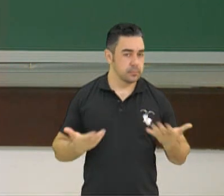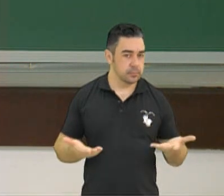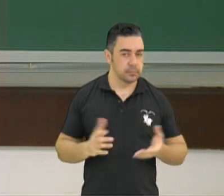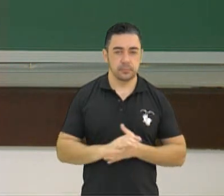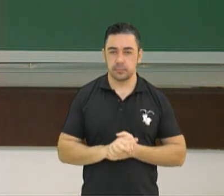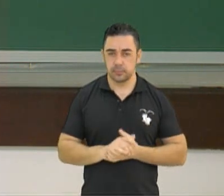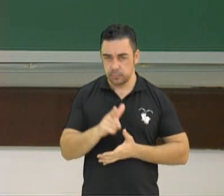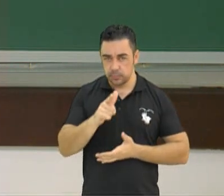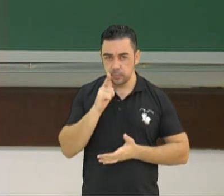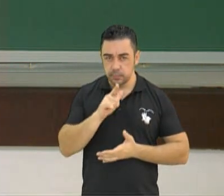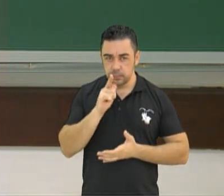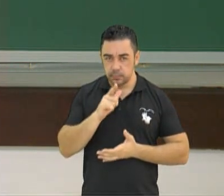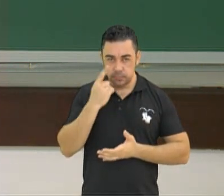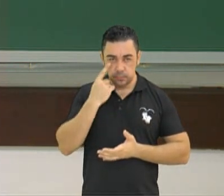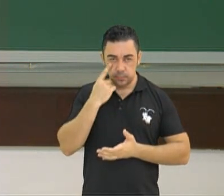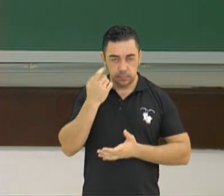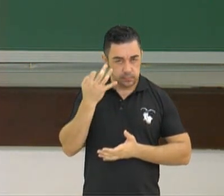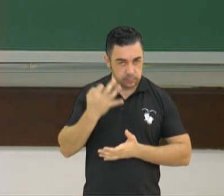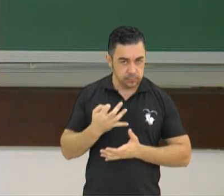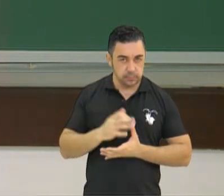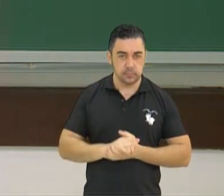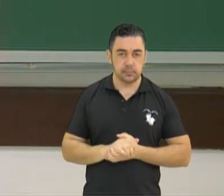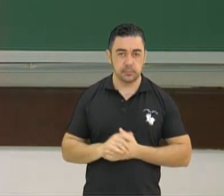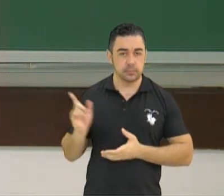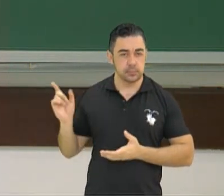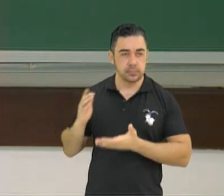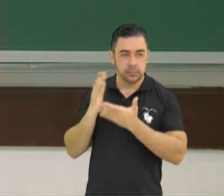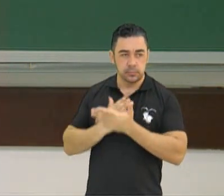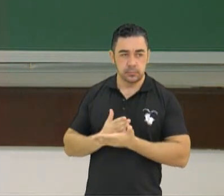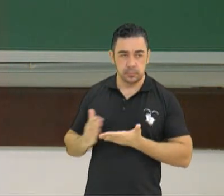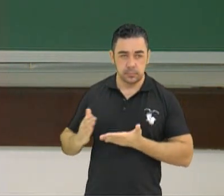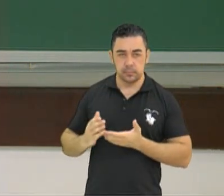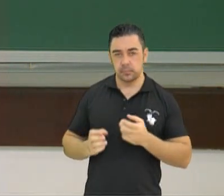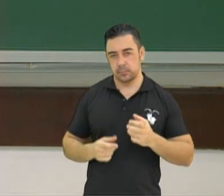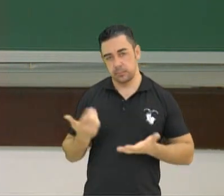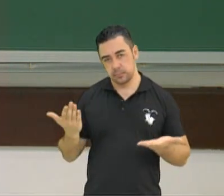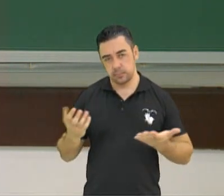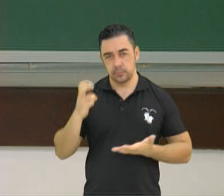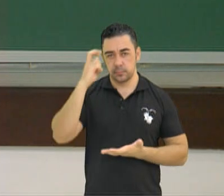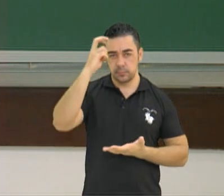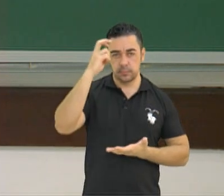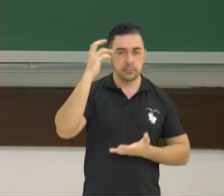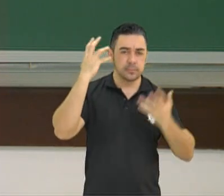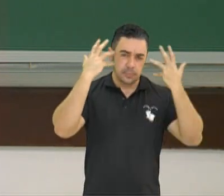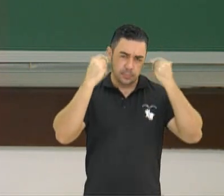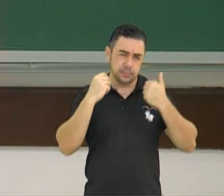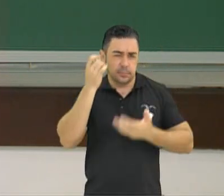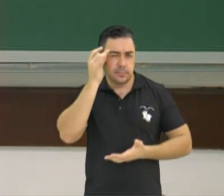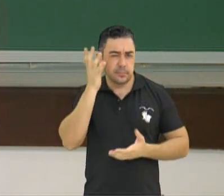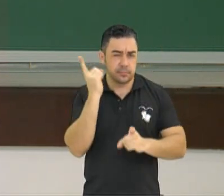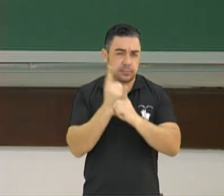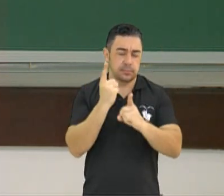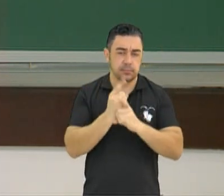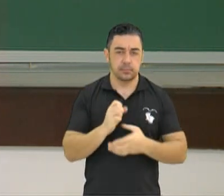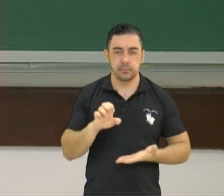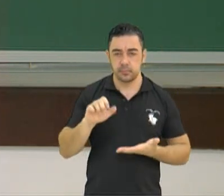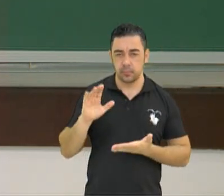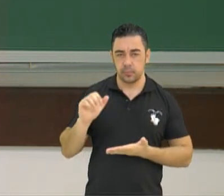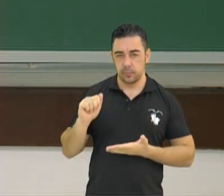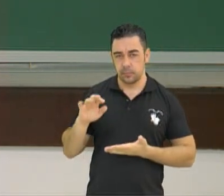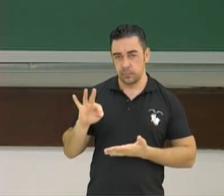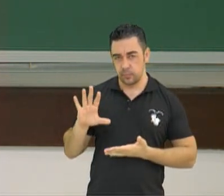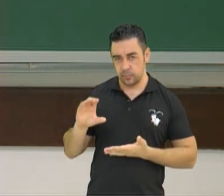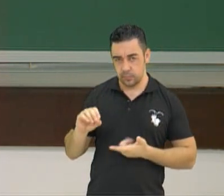aí, gente? Conseguiram? Vamos ver se vocês fizeram certo? Comecei aqui, ó, pelo final, dos animais que é mais fácil da gente identificar. Ó. São